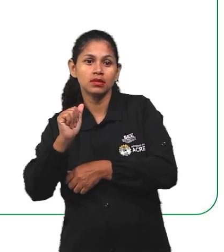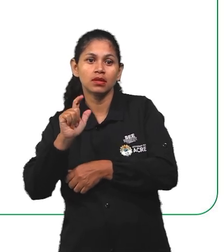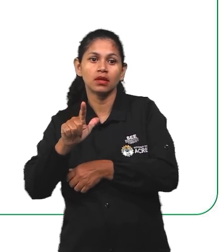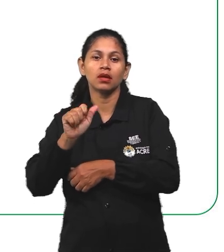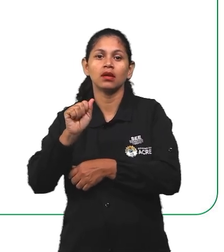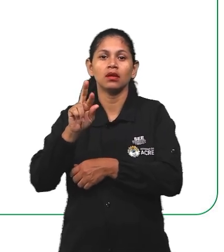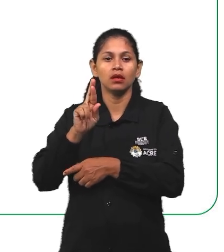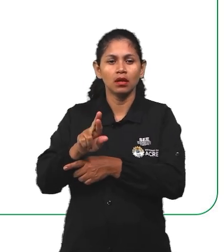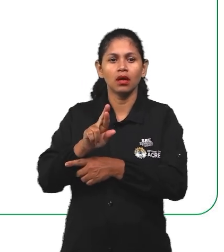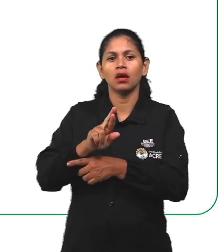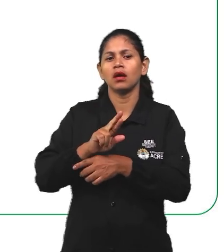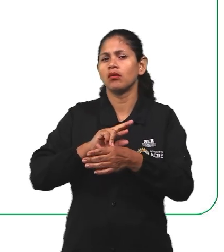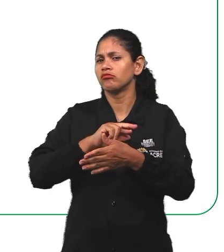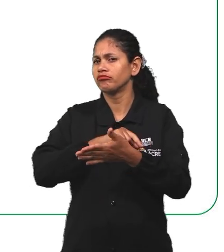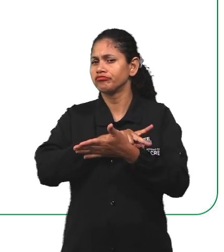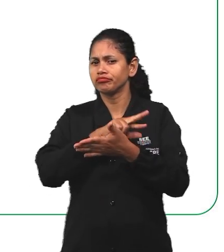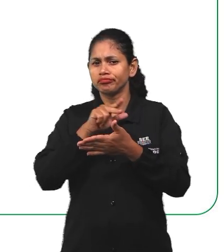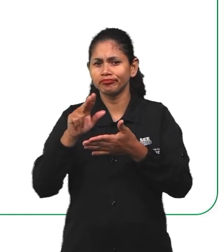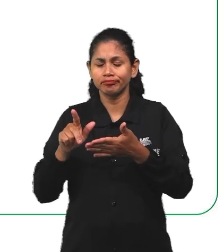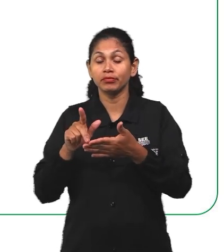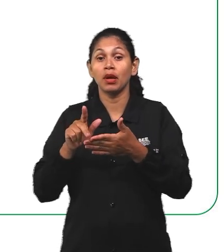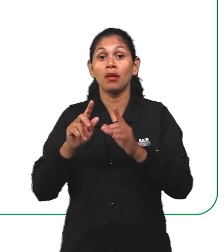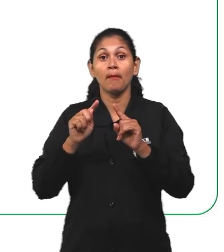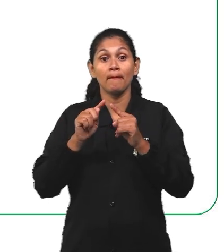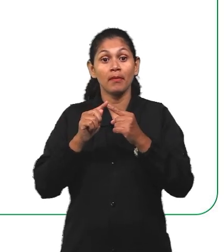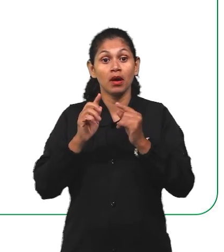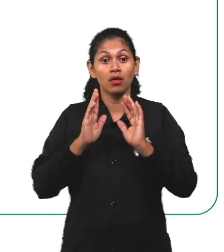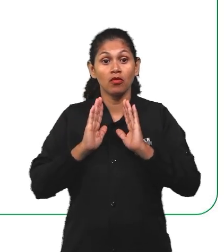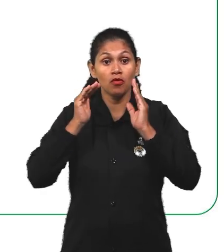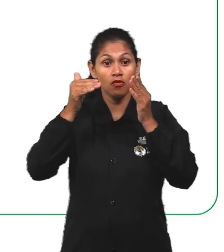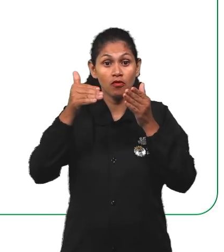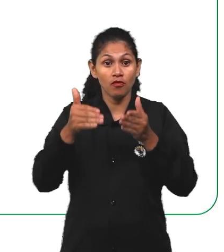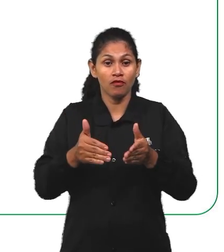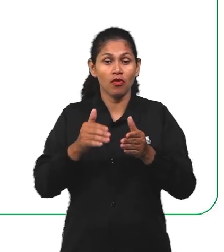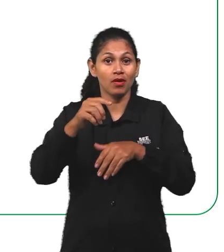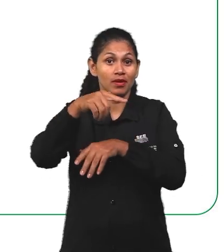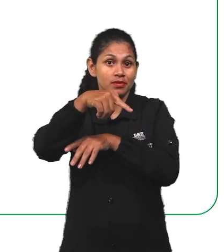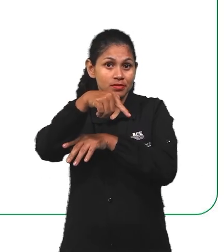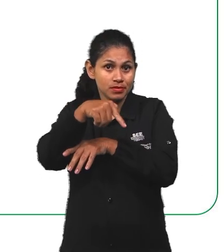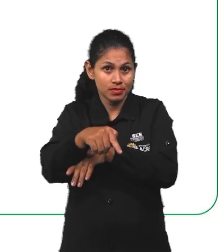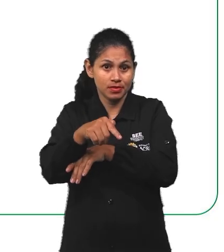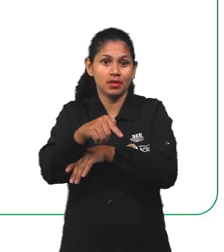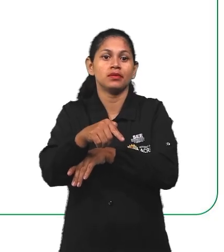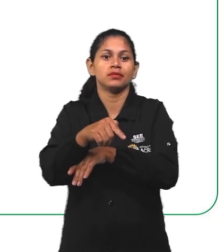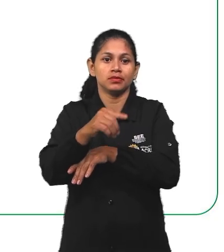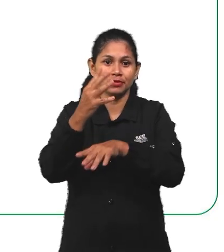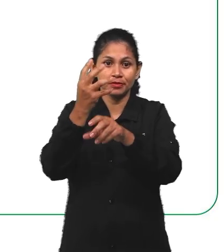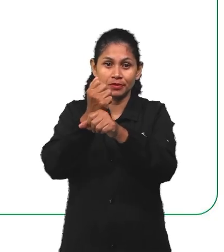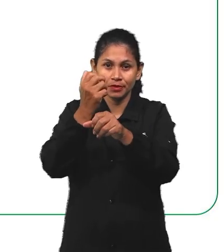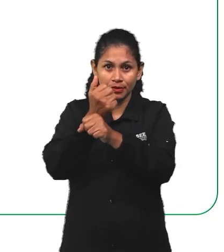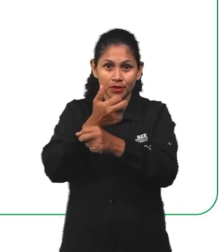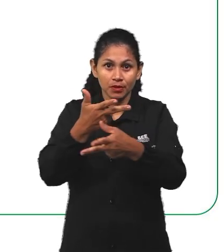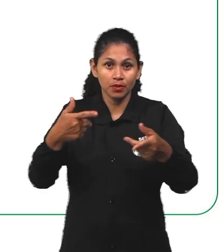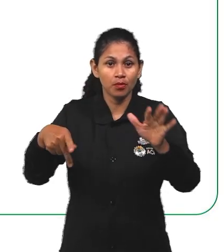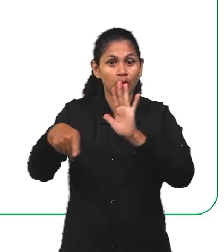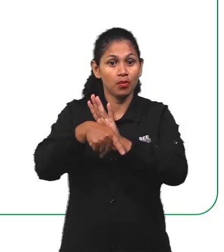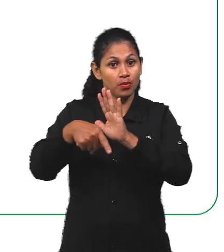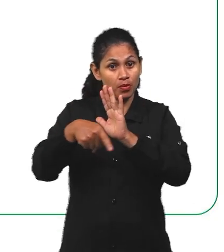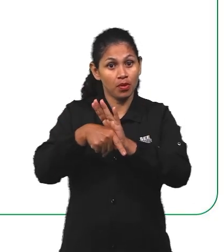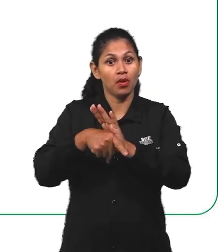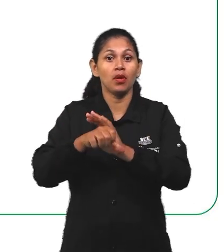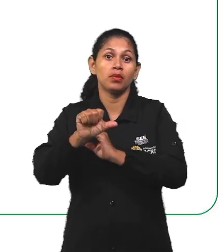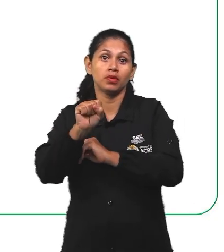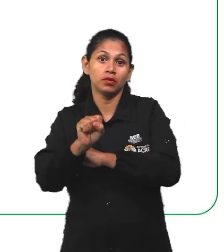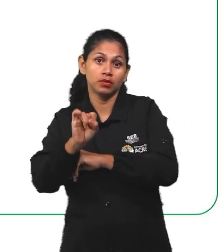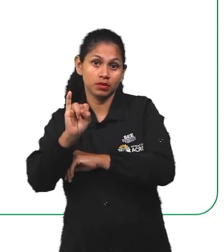você observe aqui essas 7 grandezas do SI, que é o Sistema Internacional de Medida.